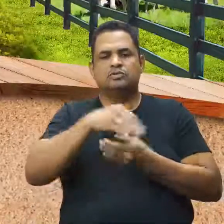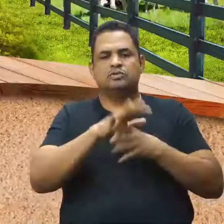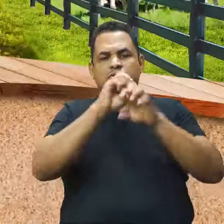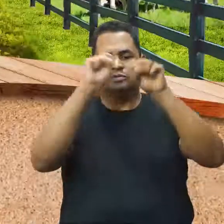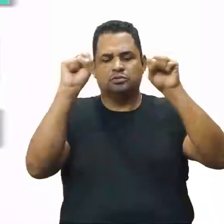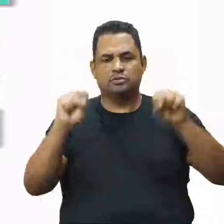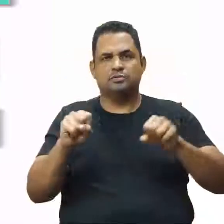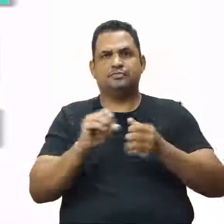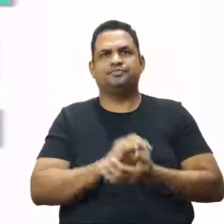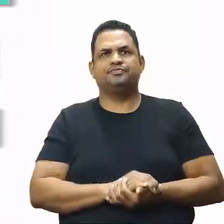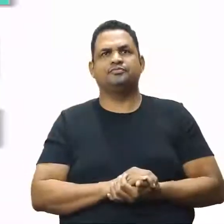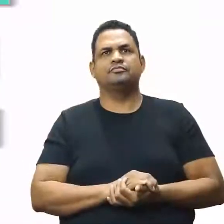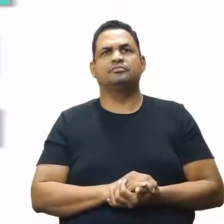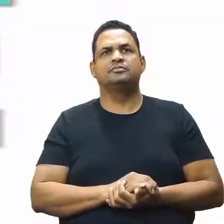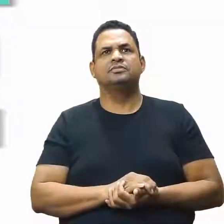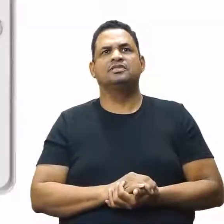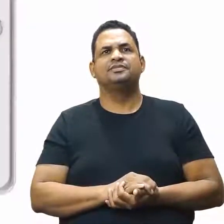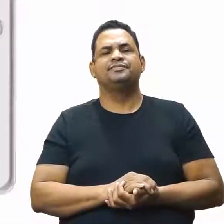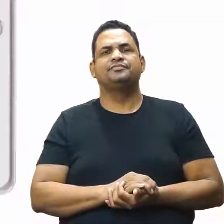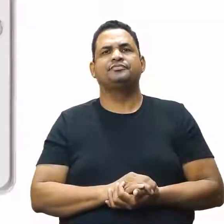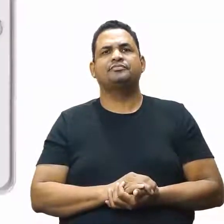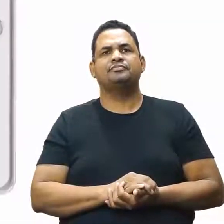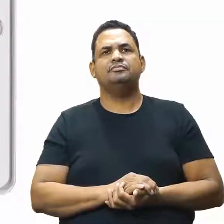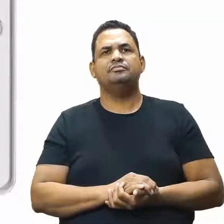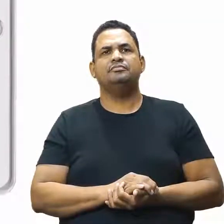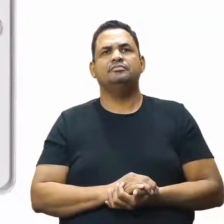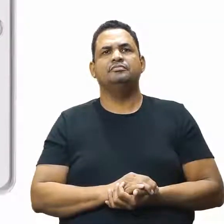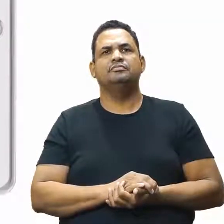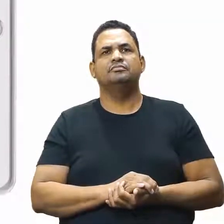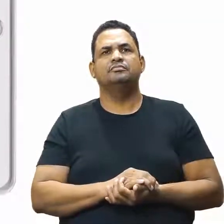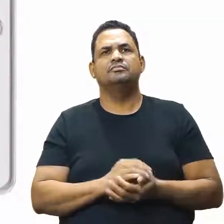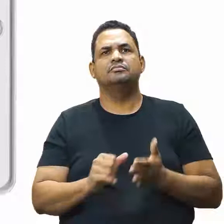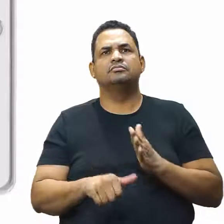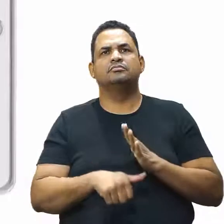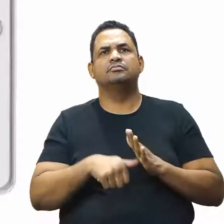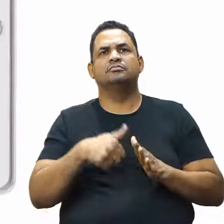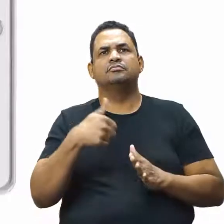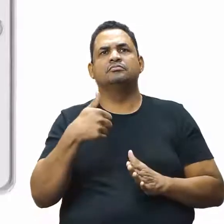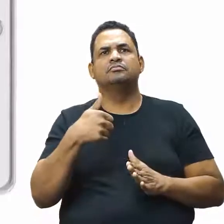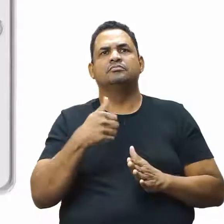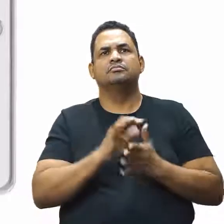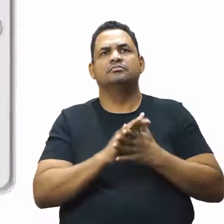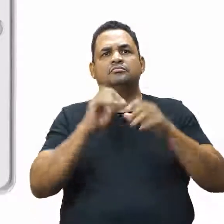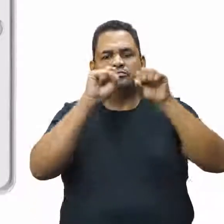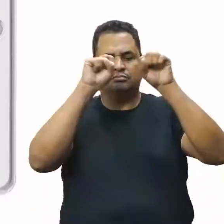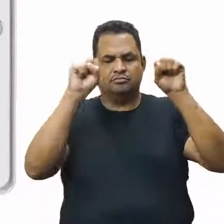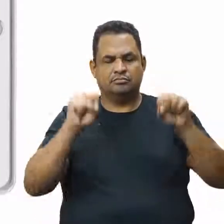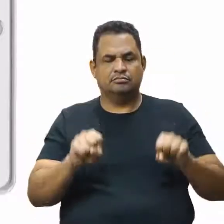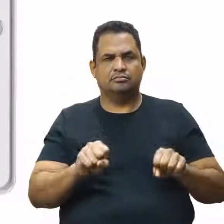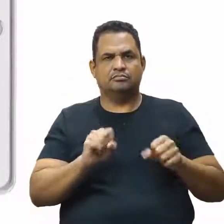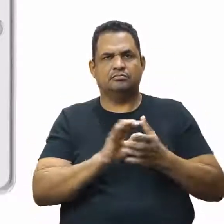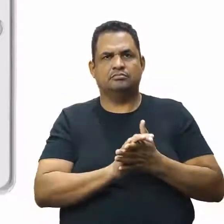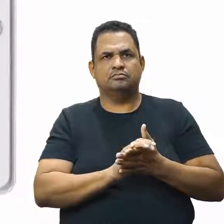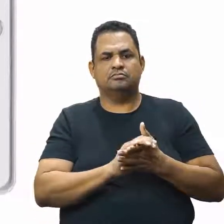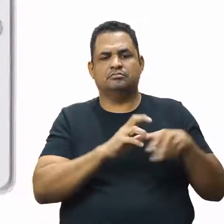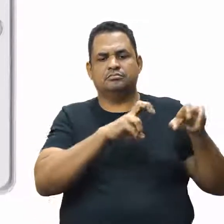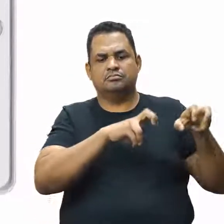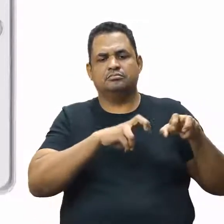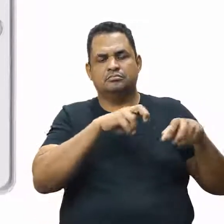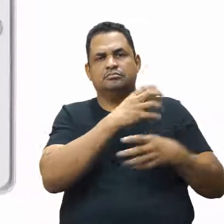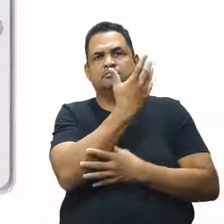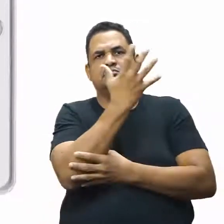Então, olha lá dentro, olha na tela, meus queridos. Vamos para a primeira, então. Sistemas